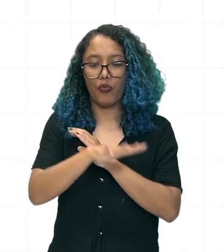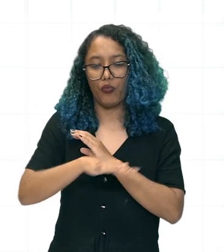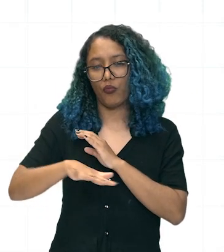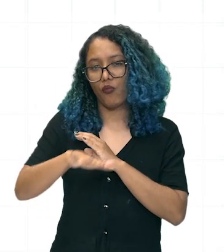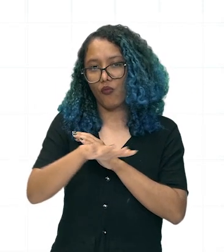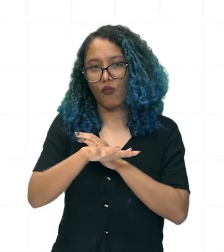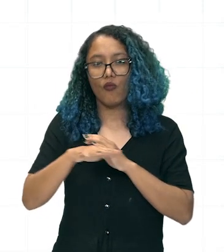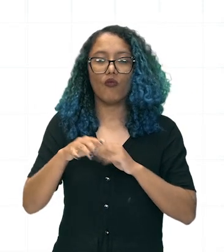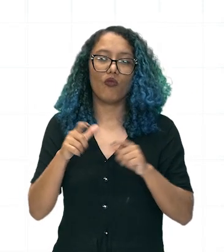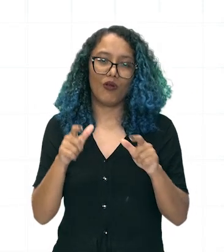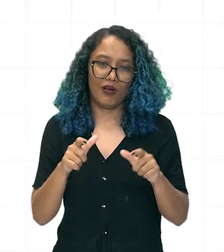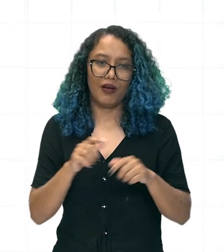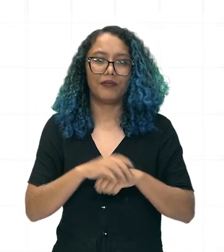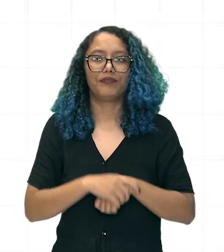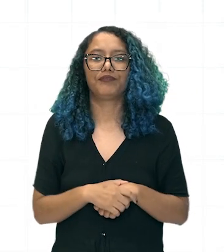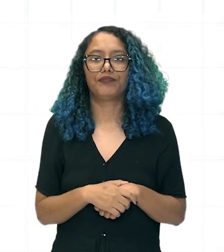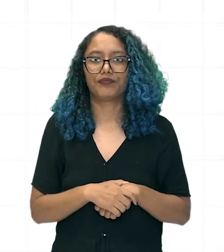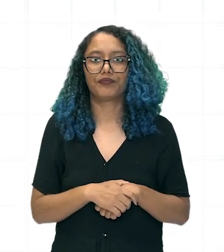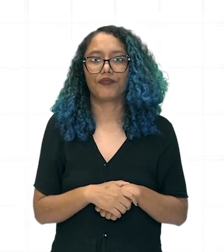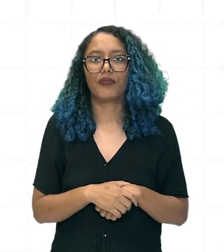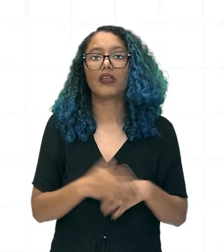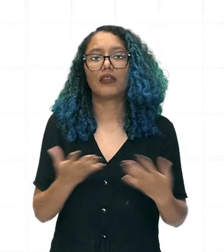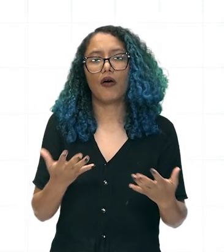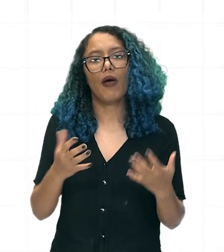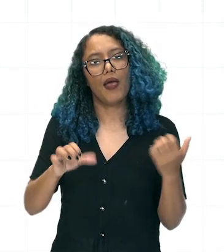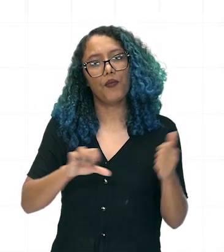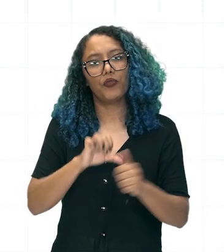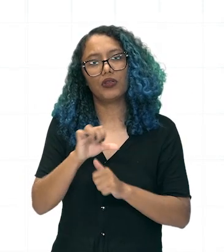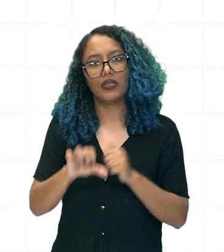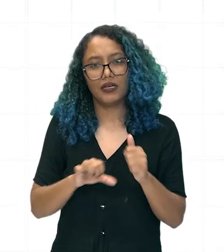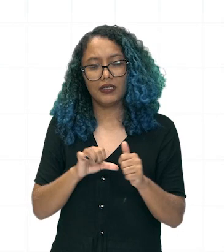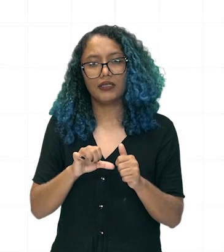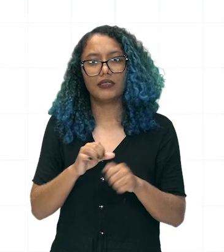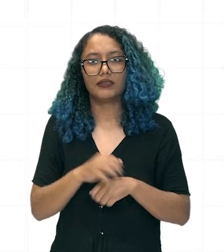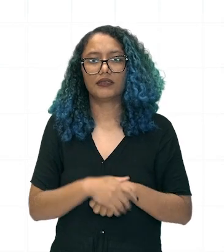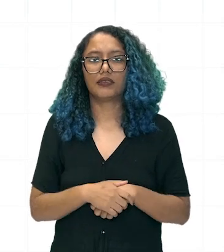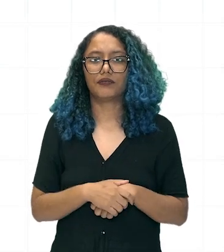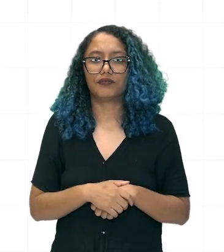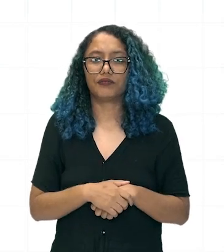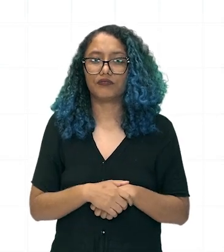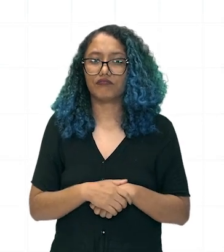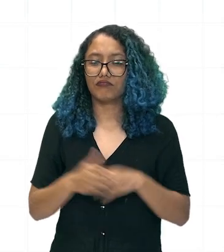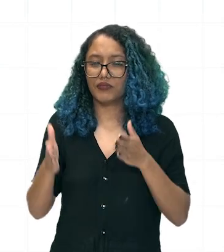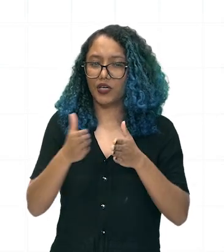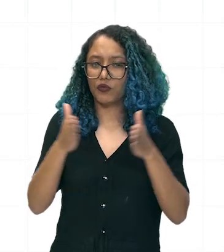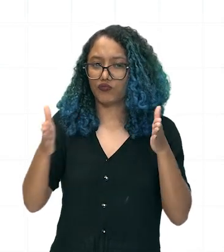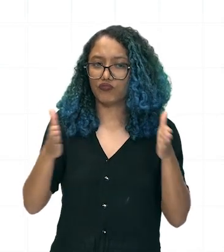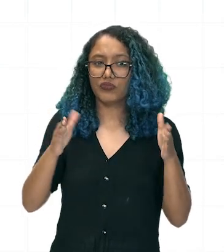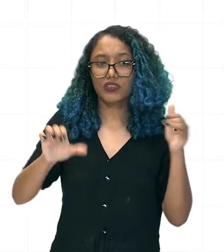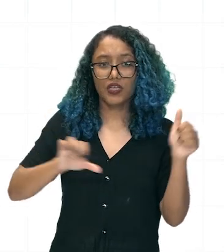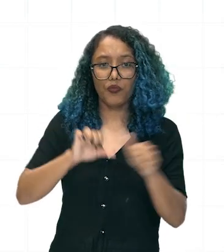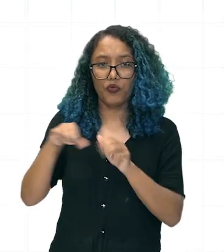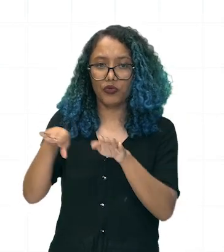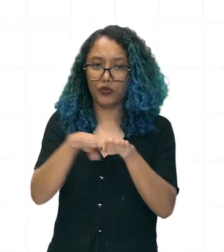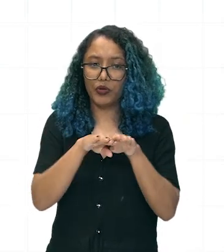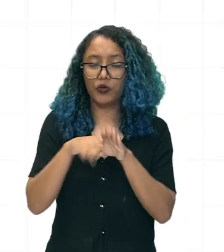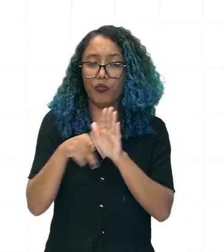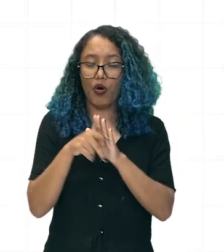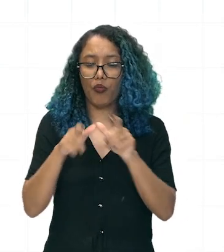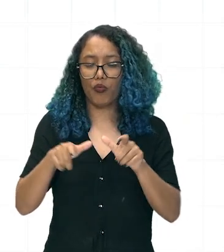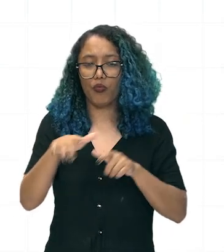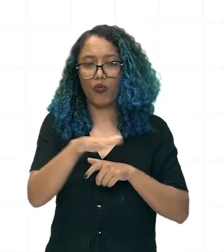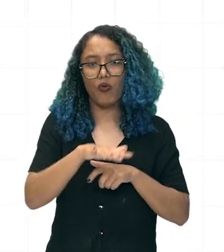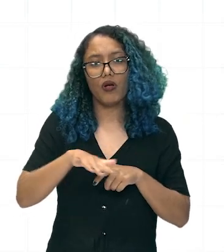aí, ó. Alterações de longo prazo que afetam os padrões climáticos característicos de uma